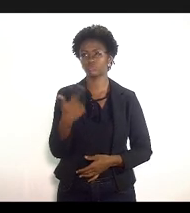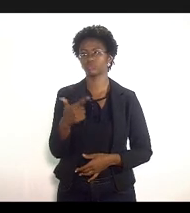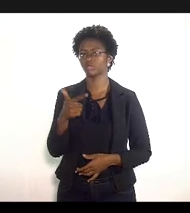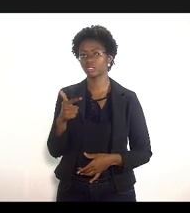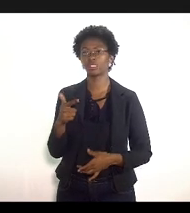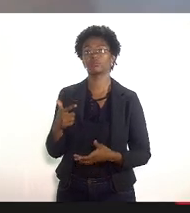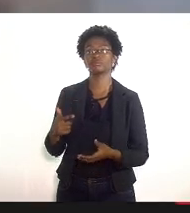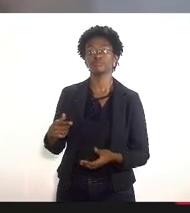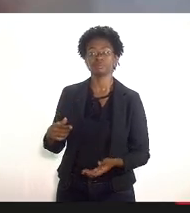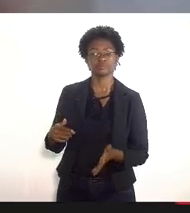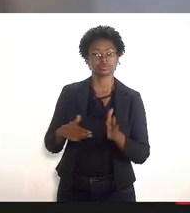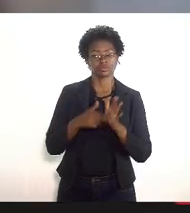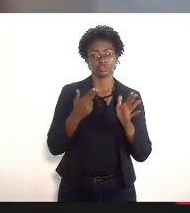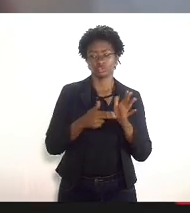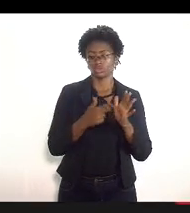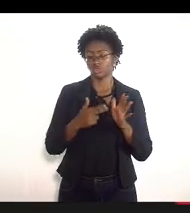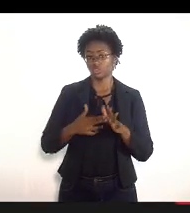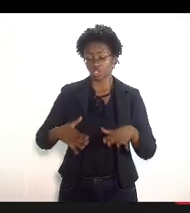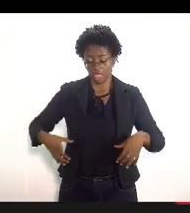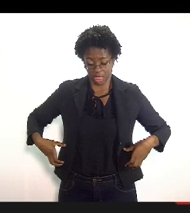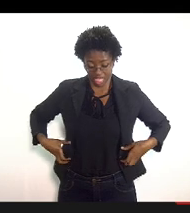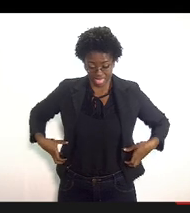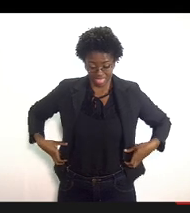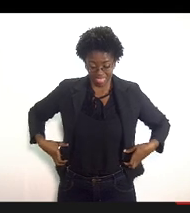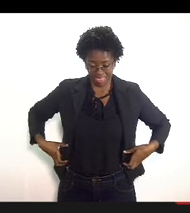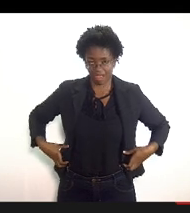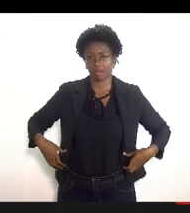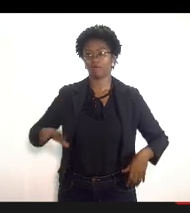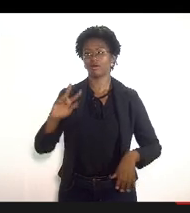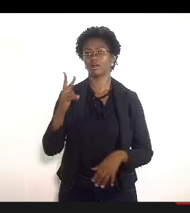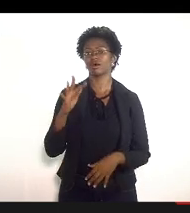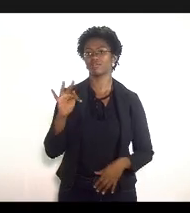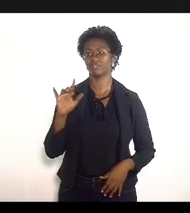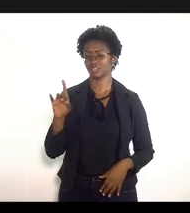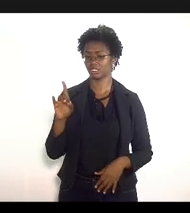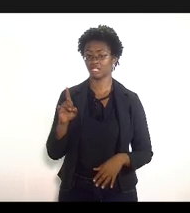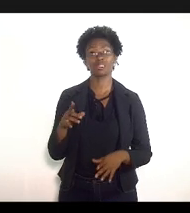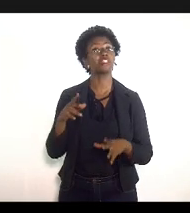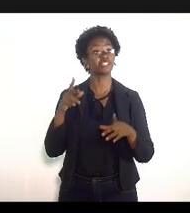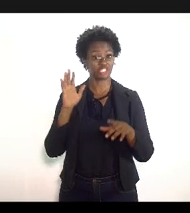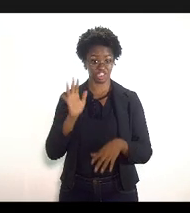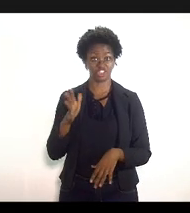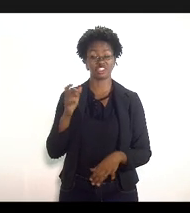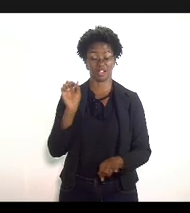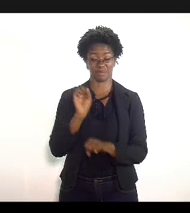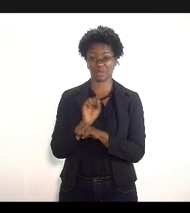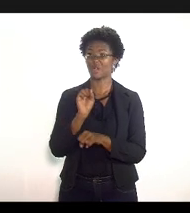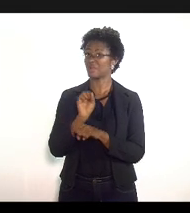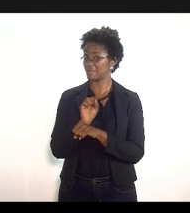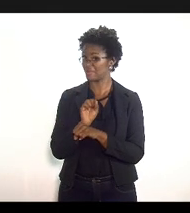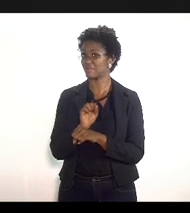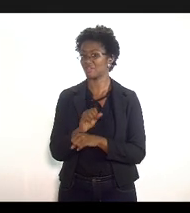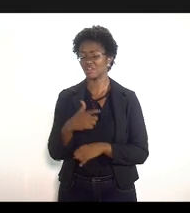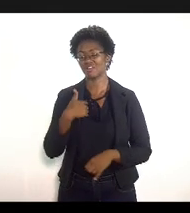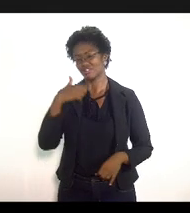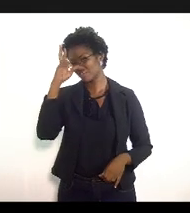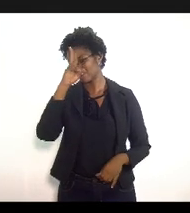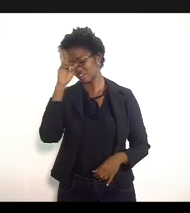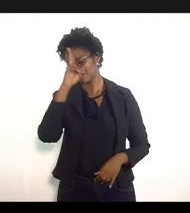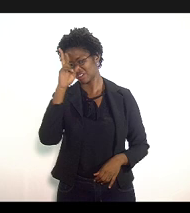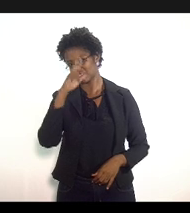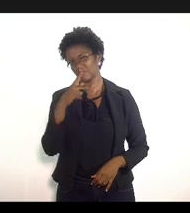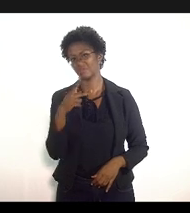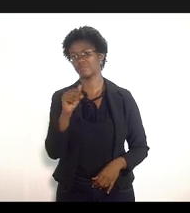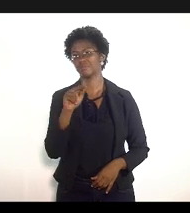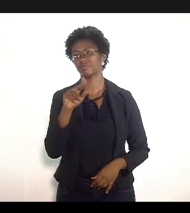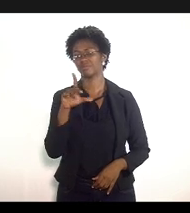vamos ter transplante renal pelo HFB, que já está suspenso esse período, gente. Quero lembrar a bancada federal aqui, Paulo